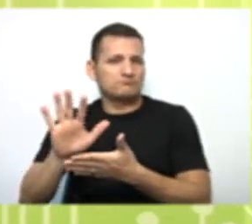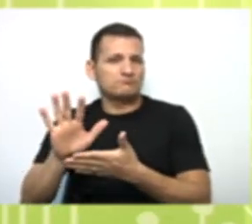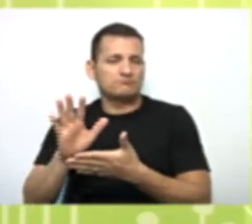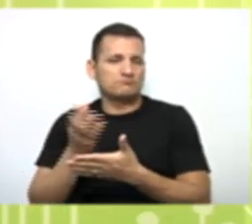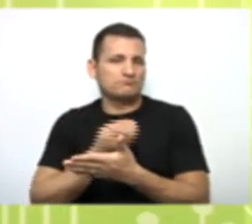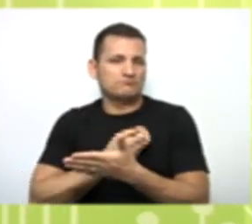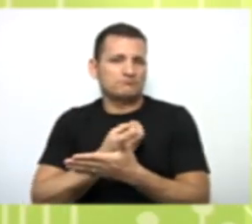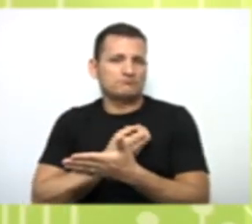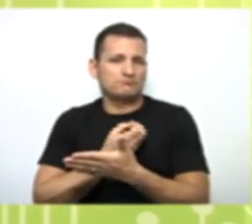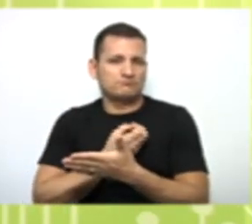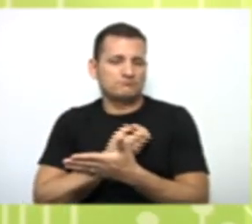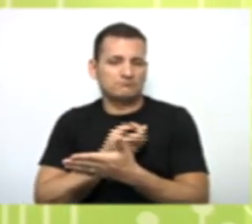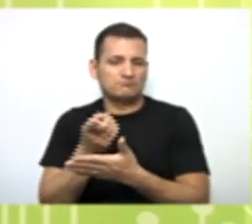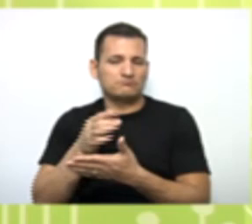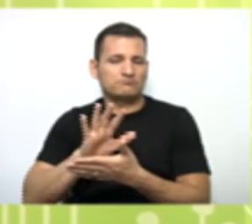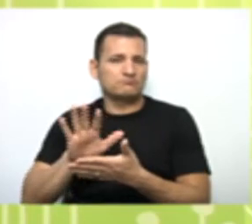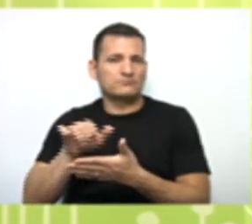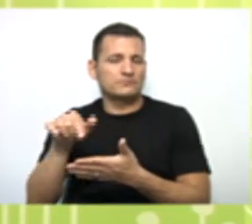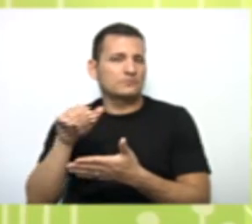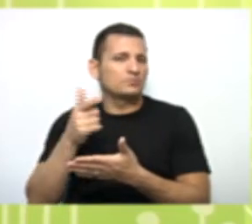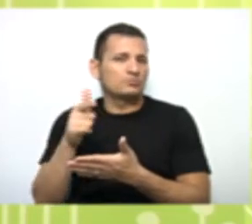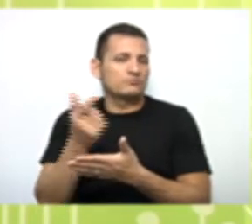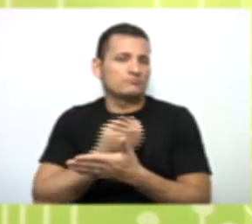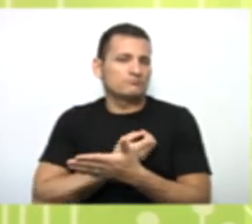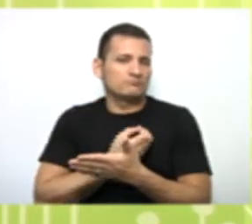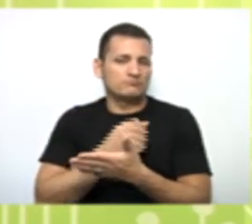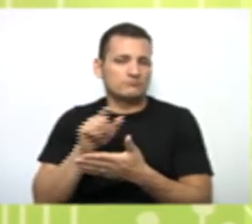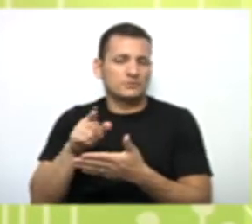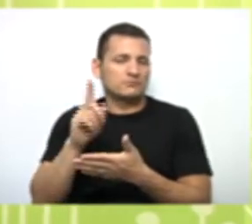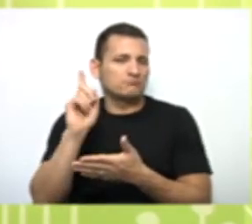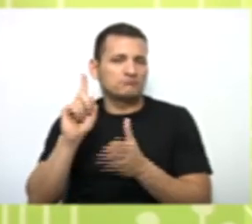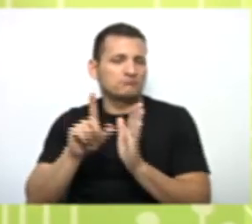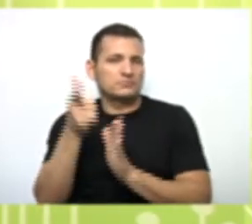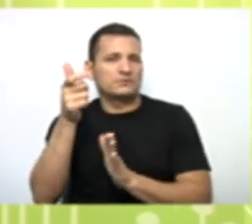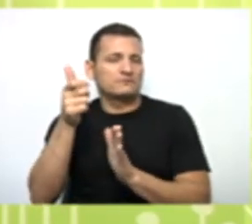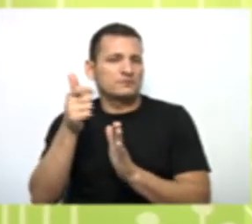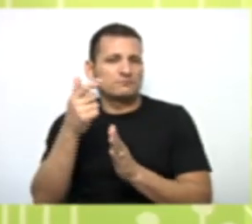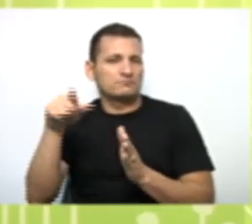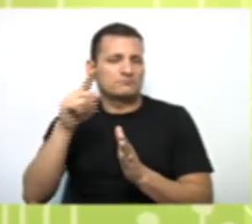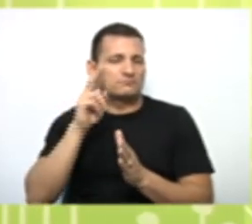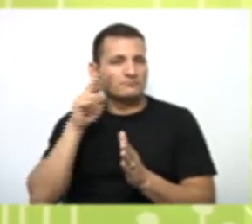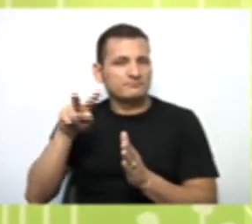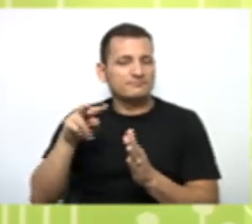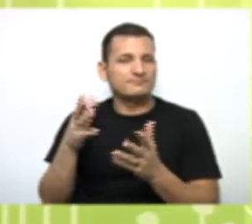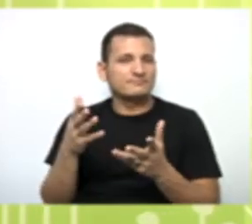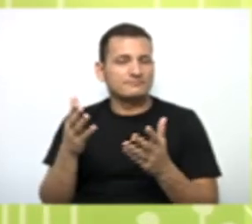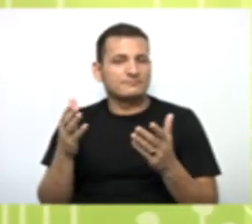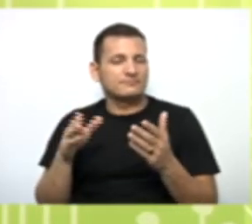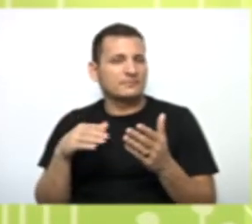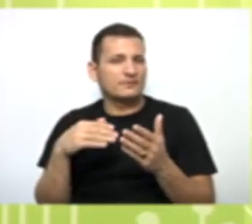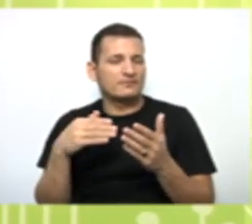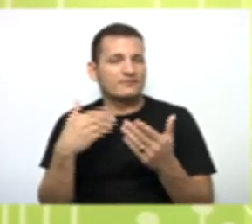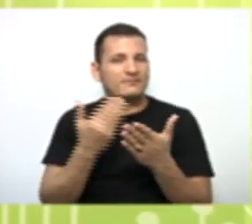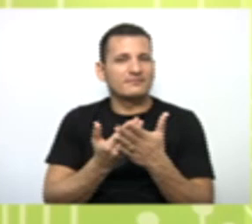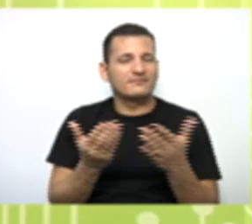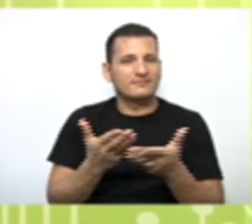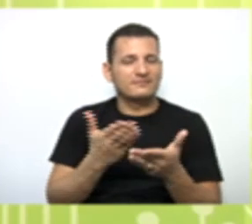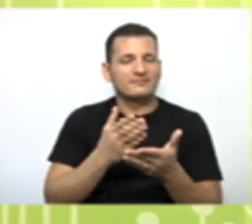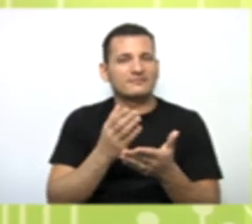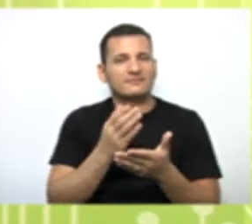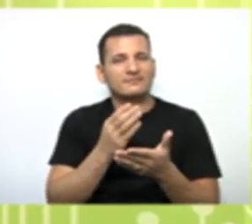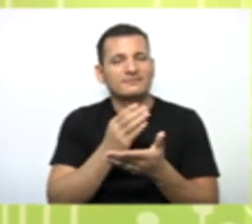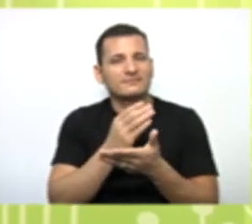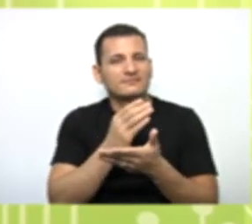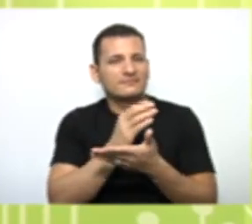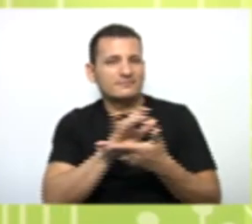número que não existe naturalmente. Acho que talvez seja a primeira vez que vocês estejam vendo isso. Até agora a gente escrevia de 0 a 9.